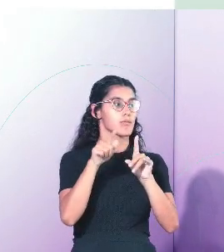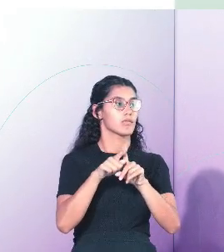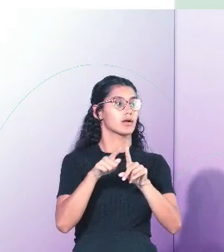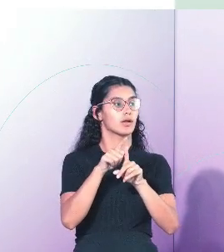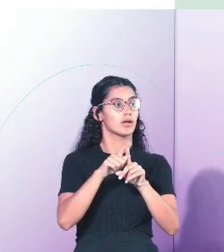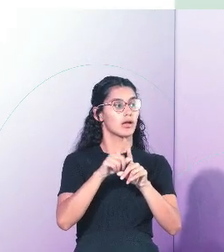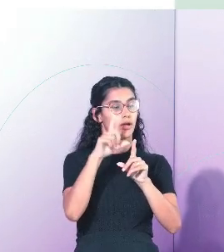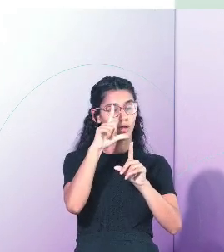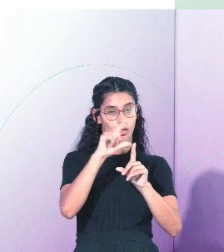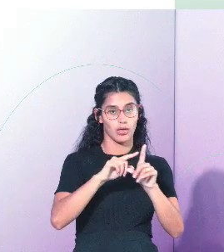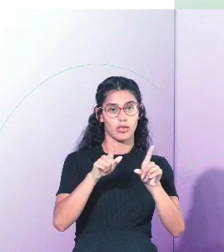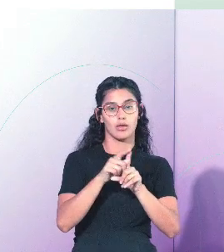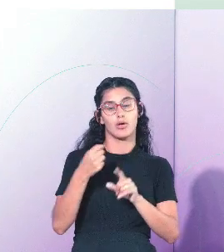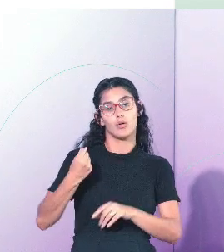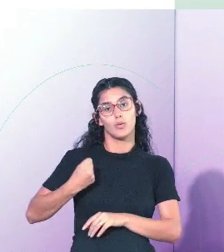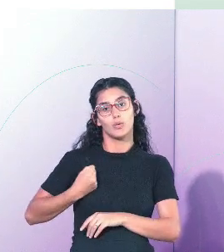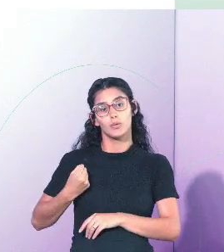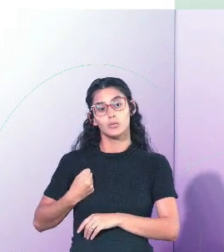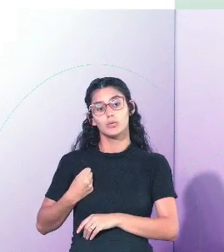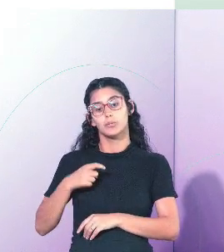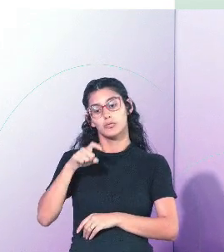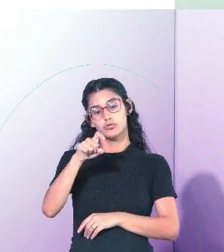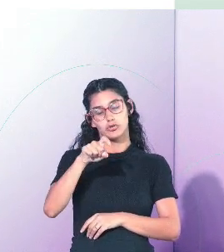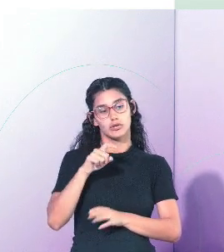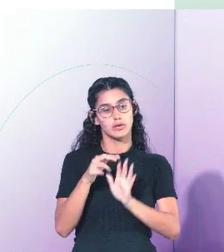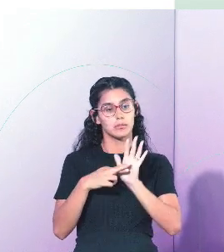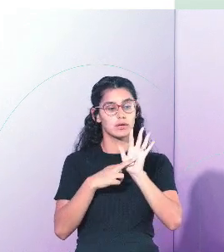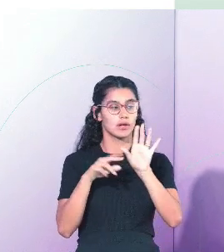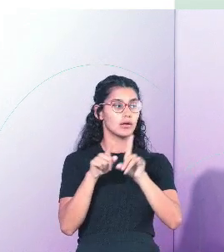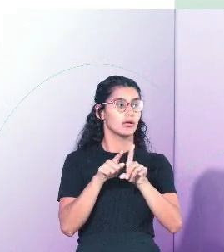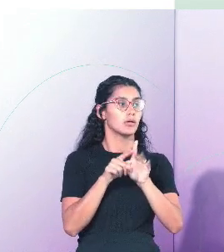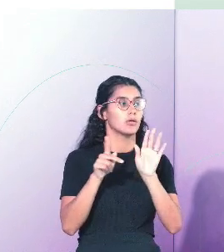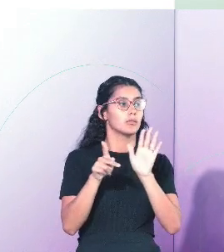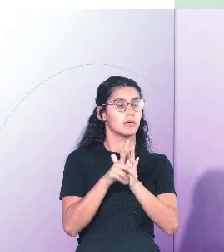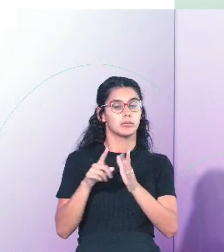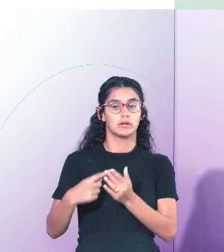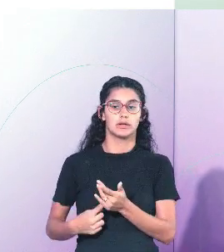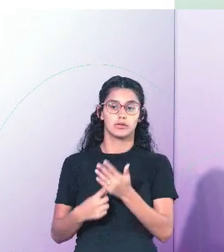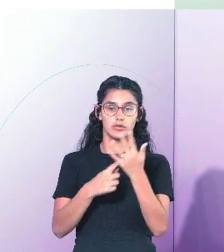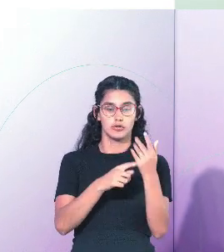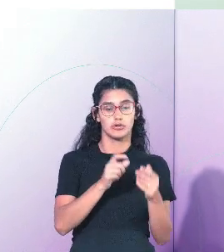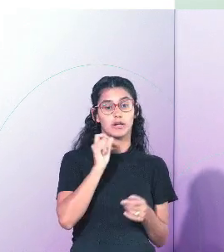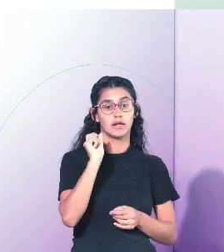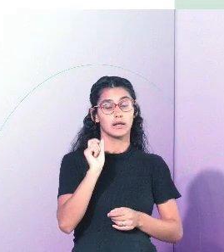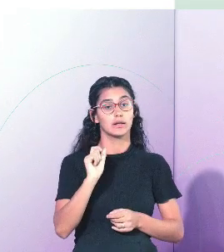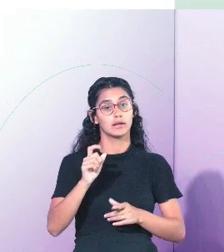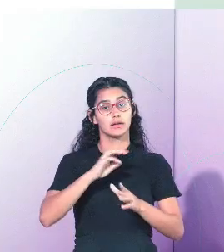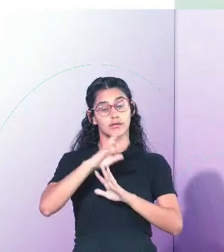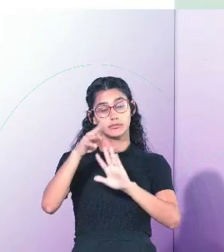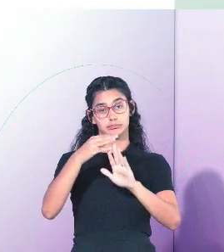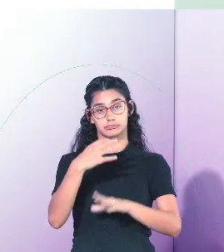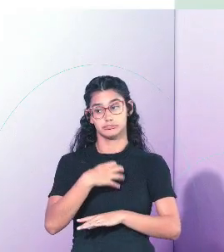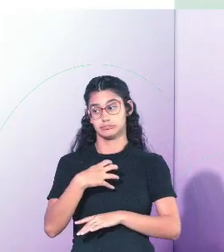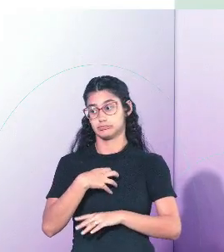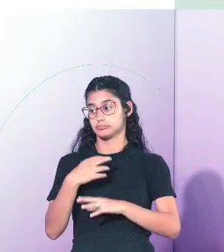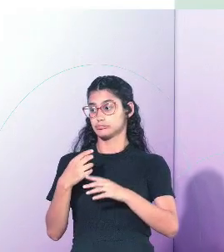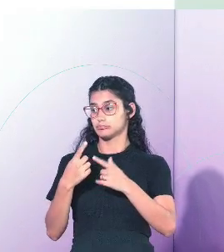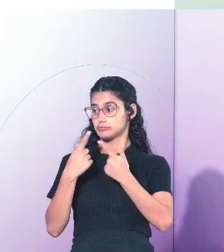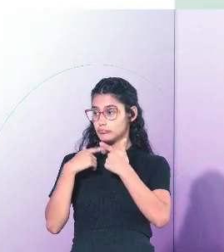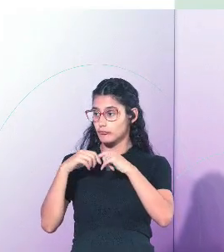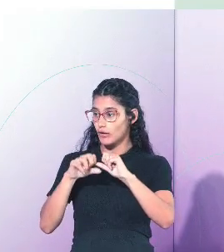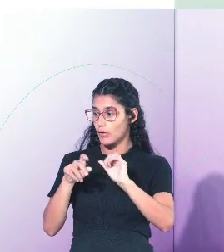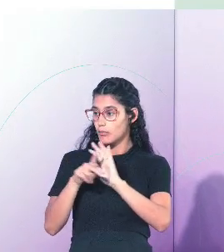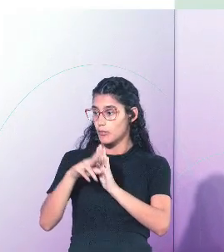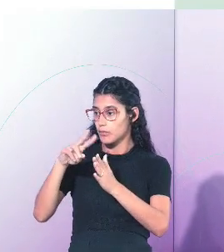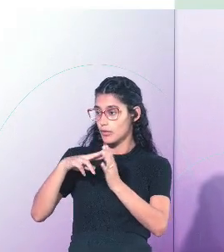reduz ainda mais o número de xizinhos aqui representados por essas tecnologias, que, na linguagem ou na leitura